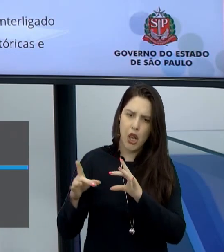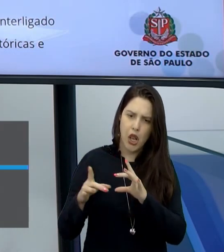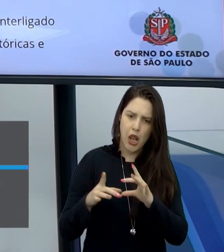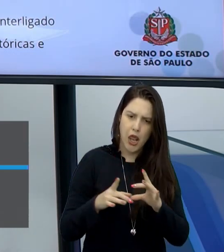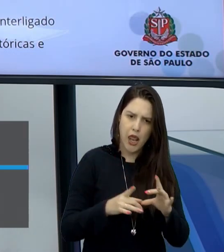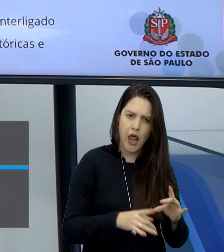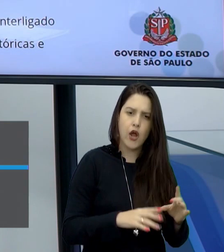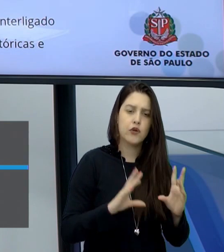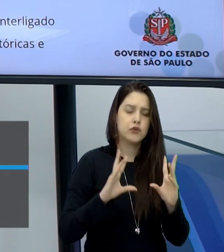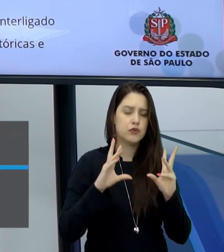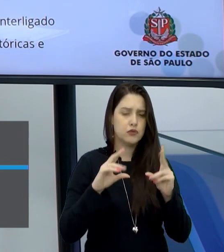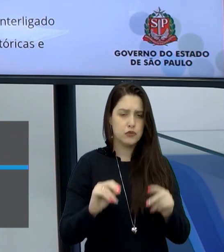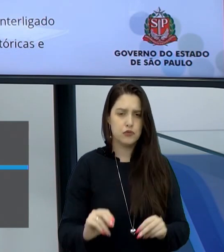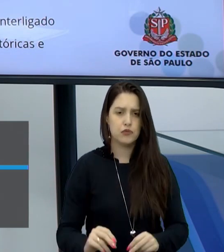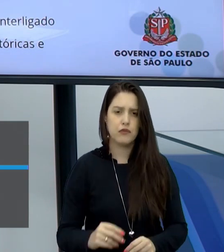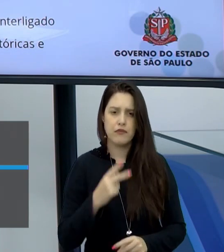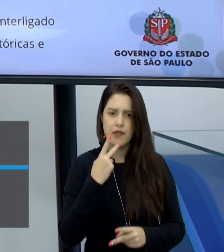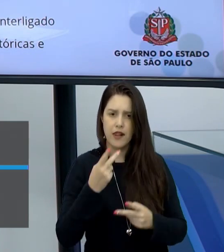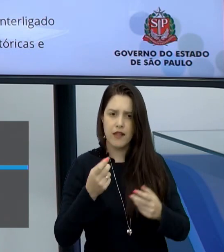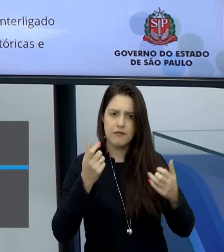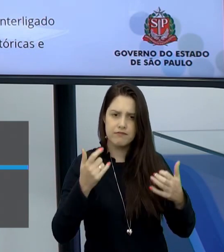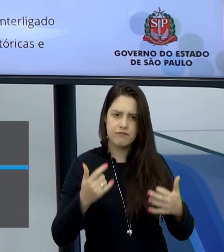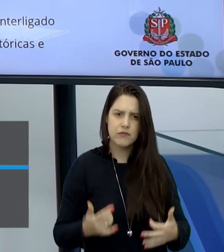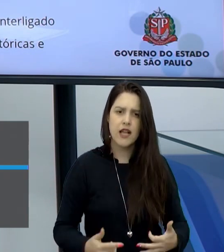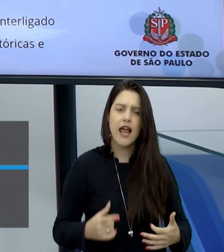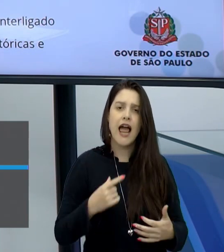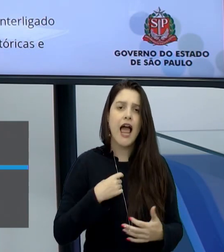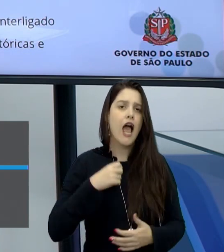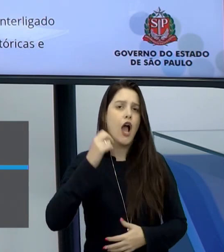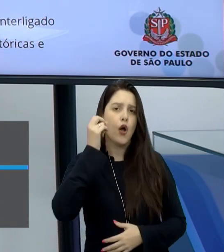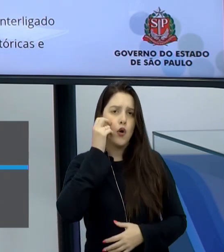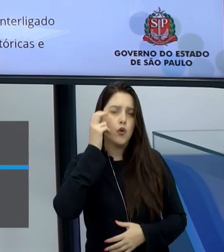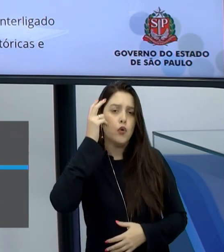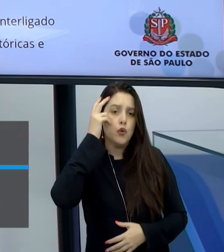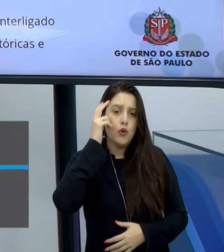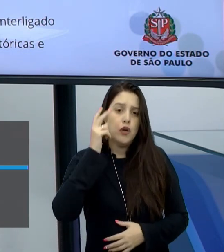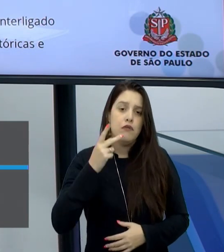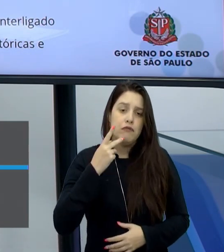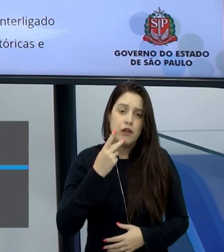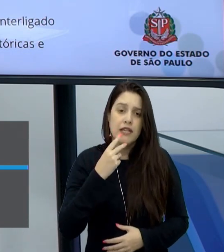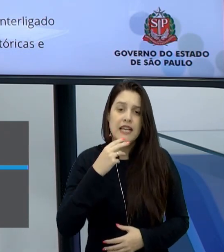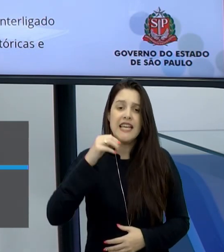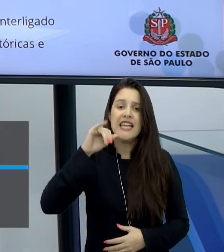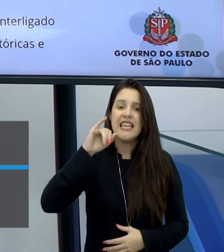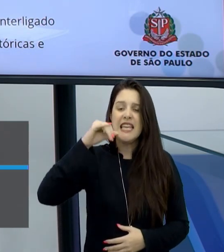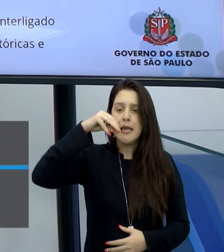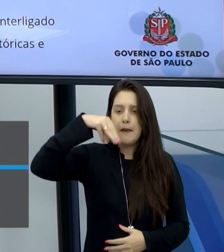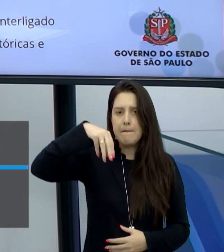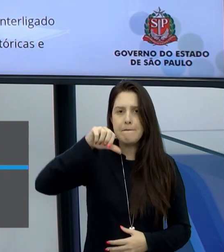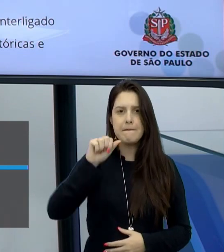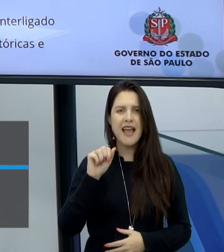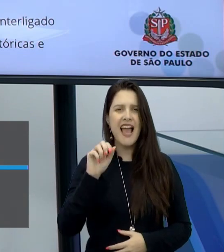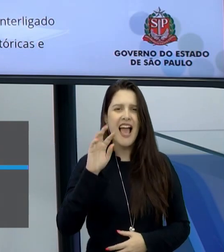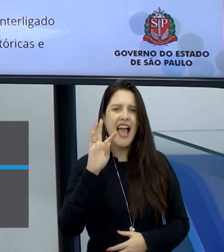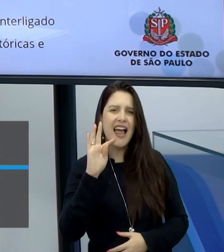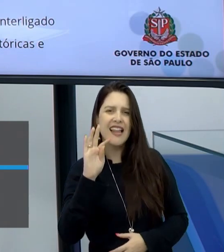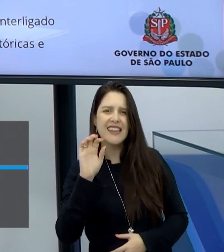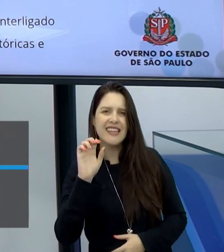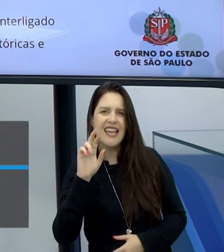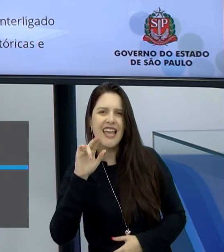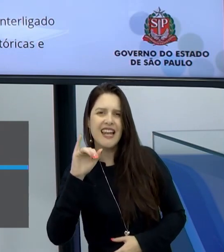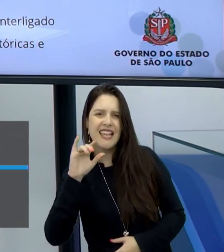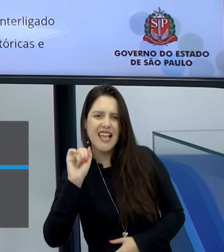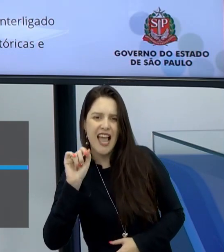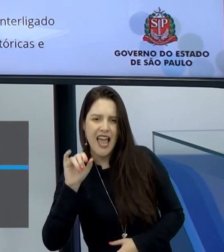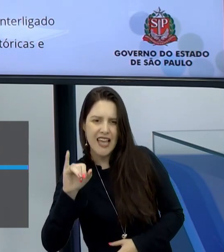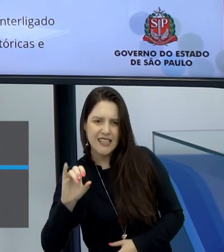todo, né? Então, essas culturas, elas se manifestam de formas materiais, com elementos. Eu até dei um exemplo, falei assim,